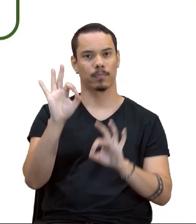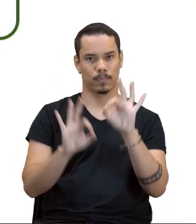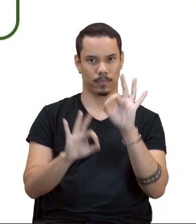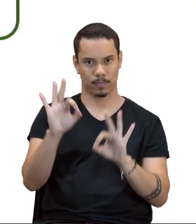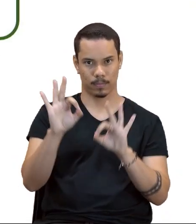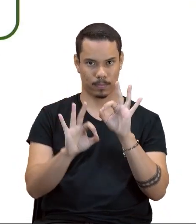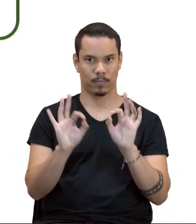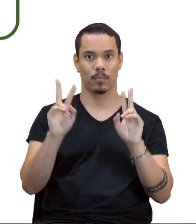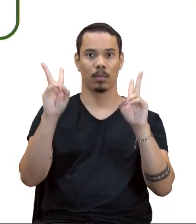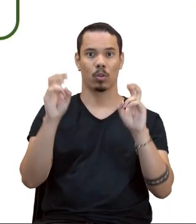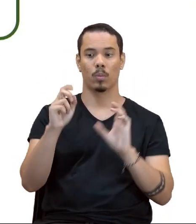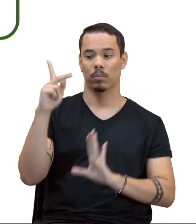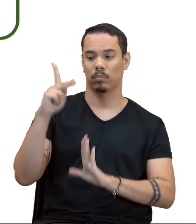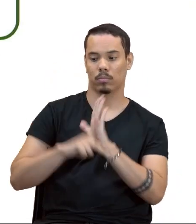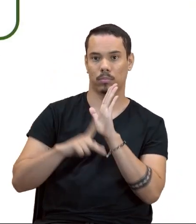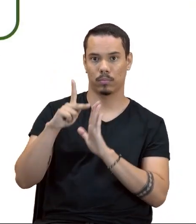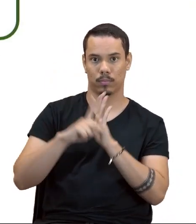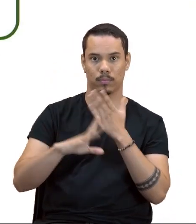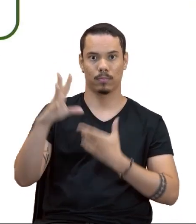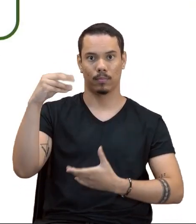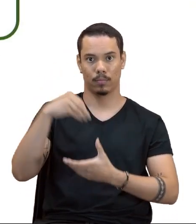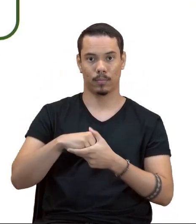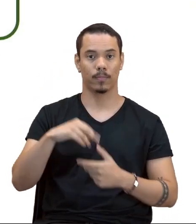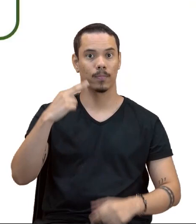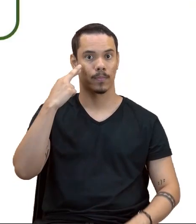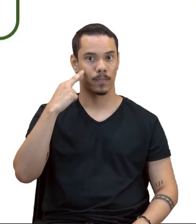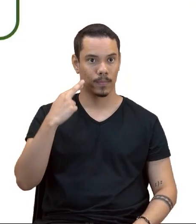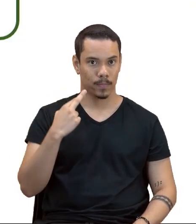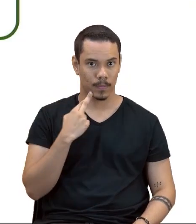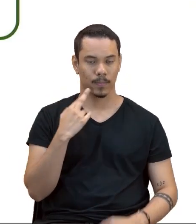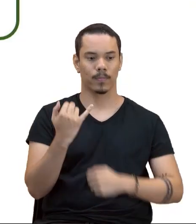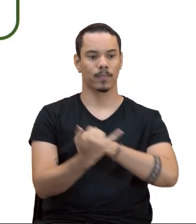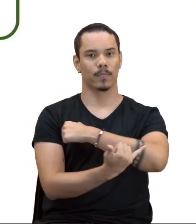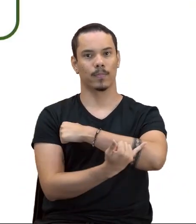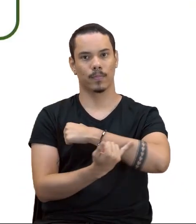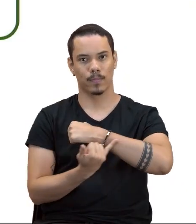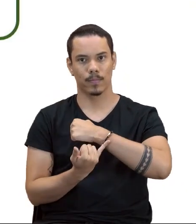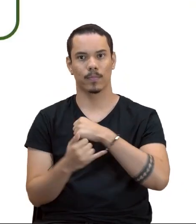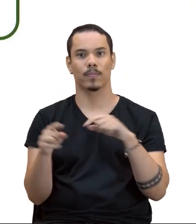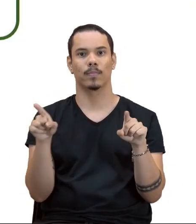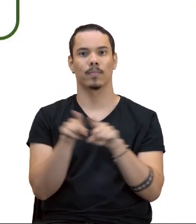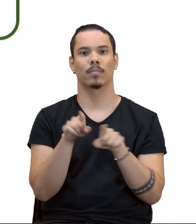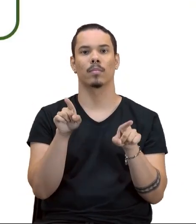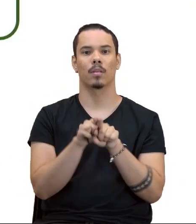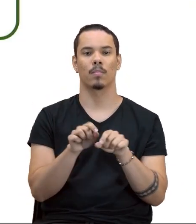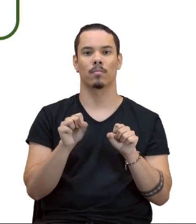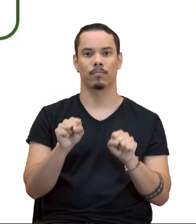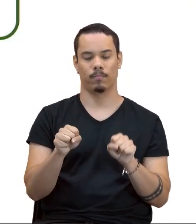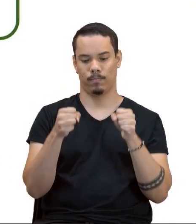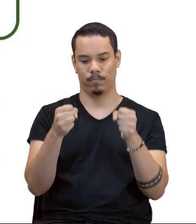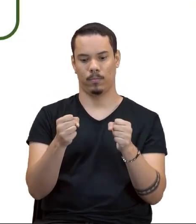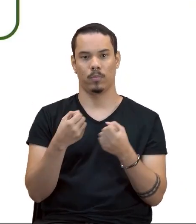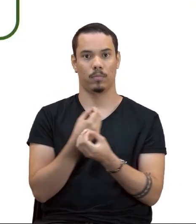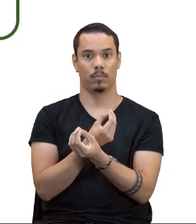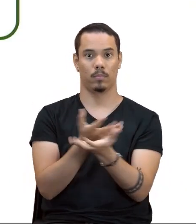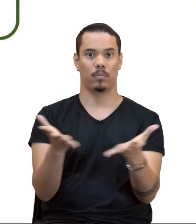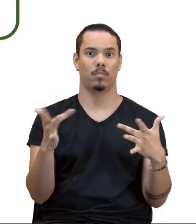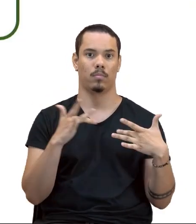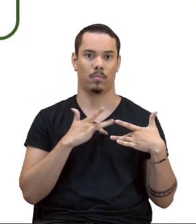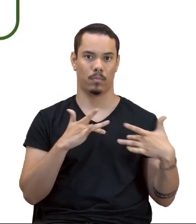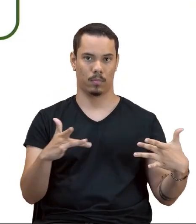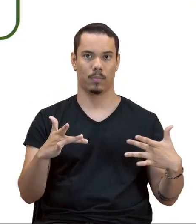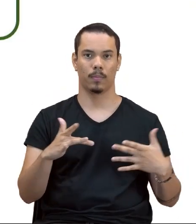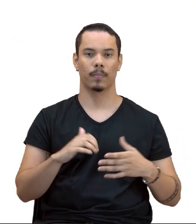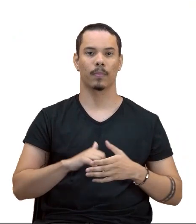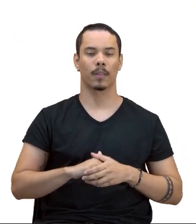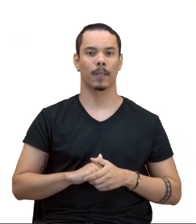dos projetos de colonização aqui em Rondônia, com infraestrutura e também assentou os beneficiários. Vamos